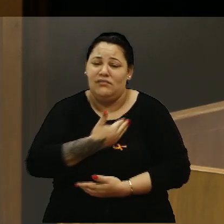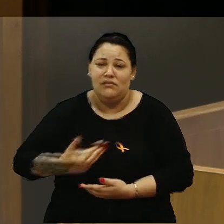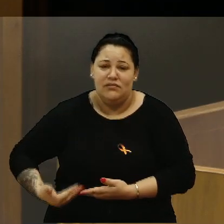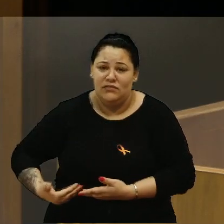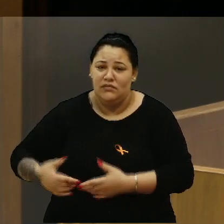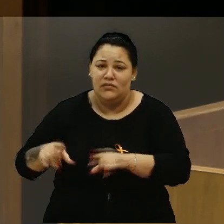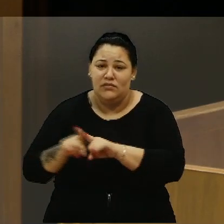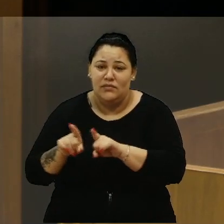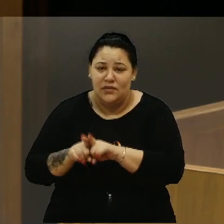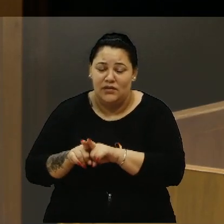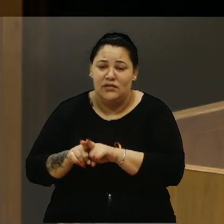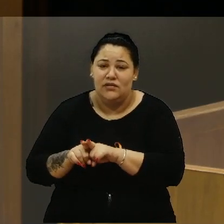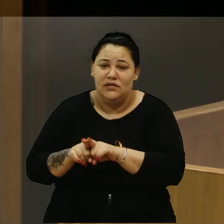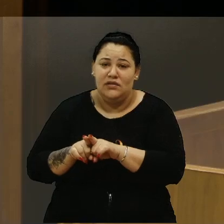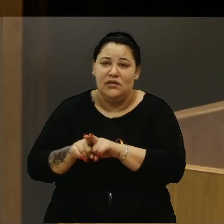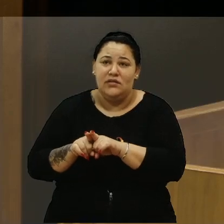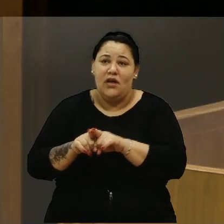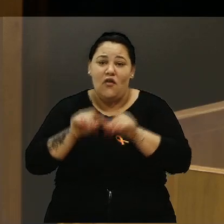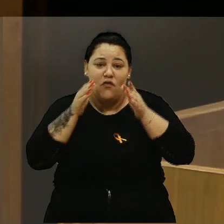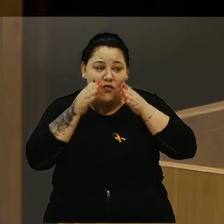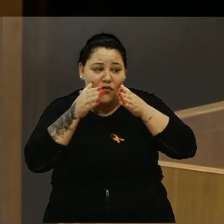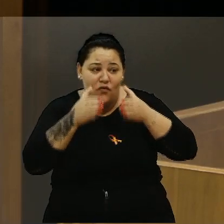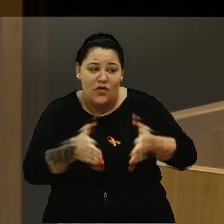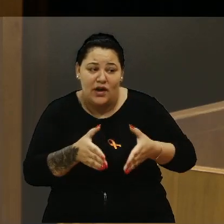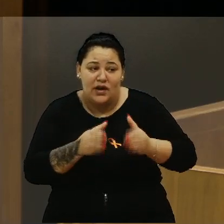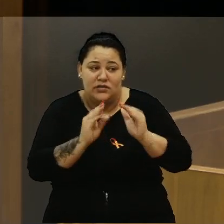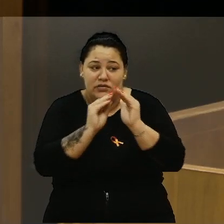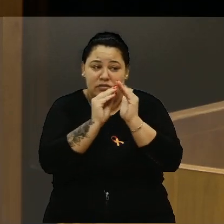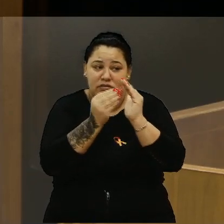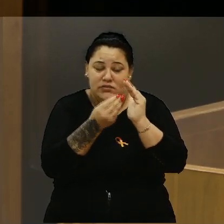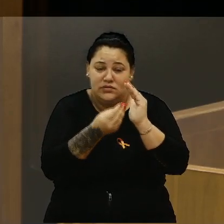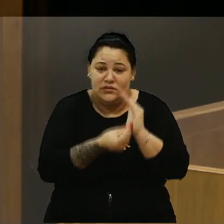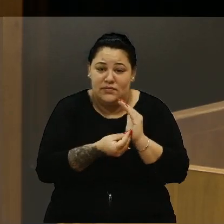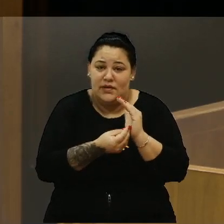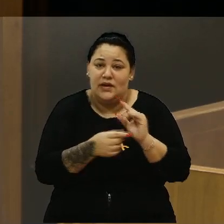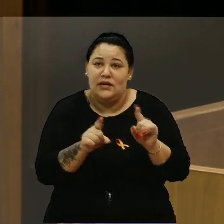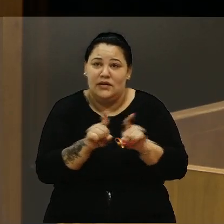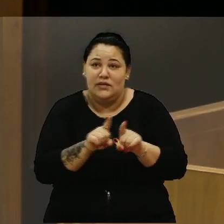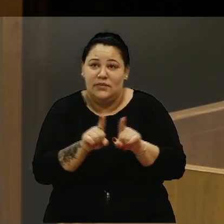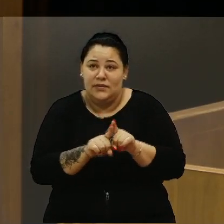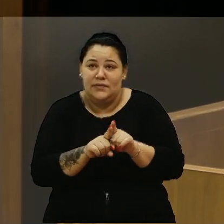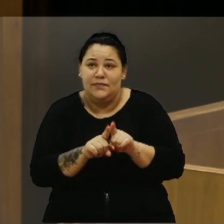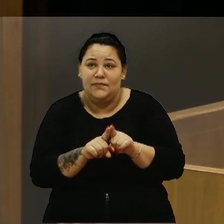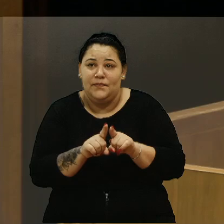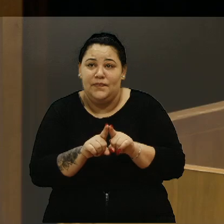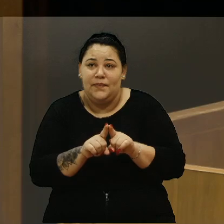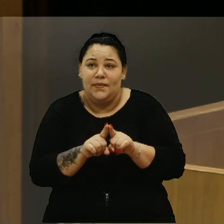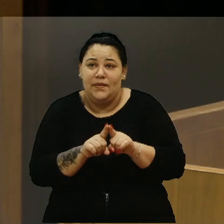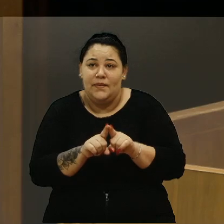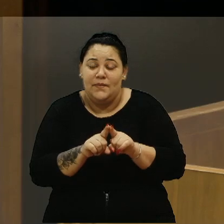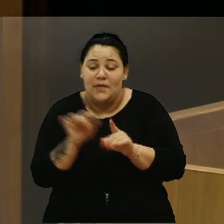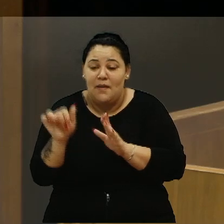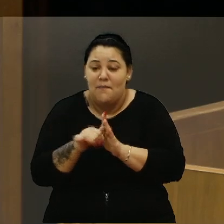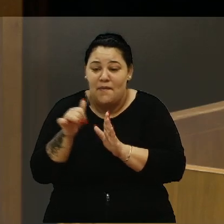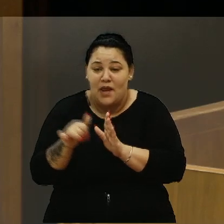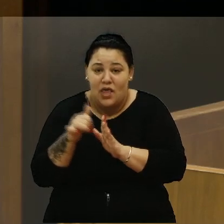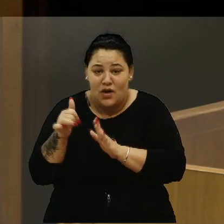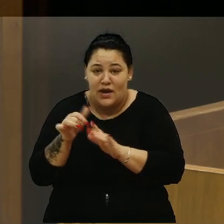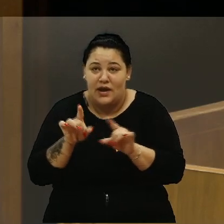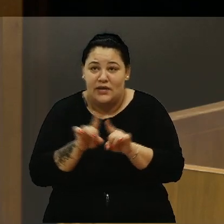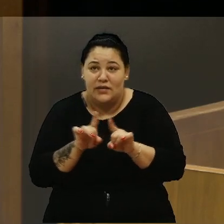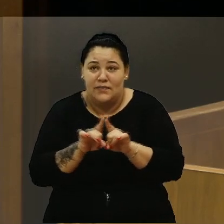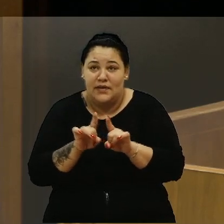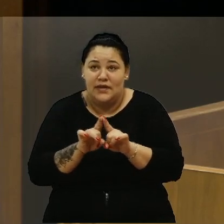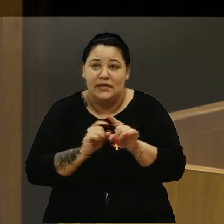11/4 serão direcionadas ao SAMAI para que a realização de um trabalho em conjunto para a melhoria e atualização da